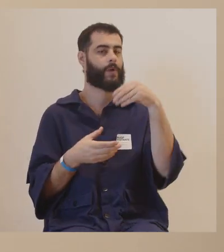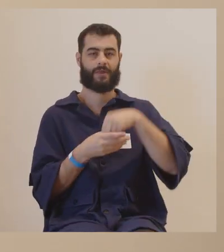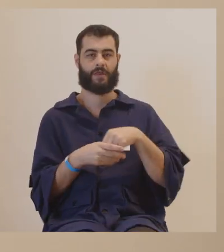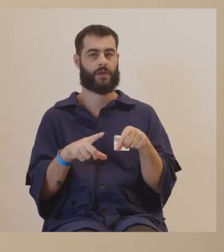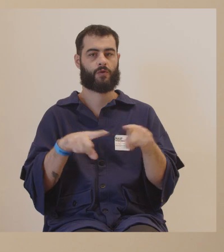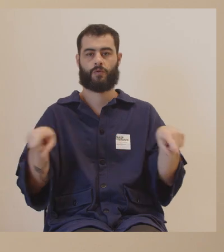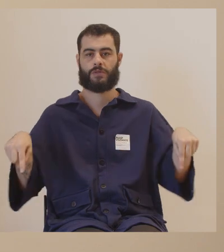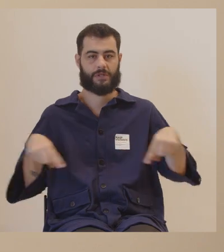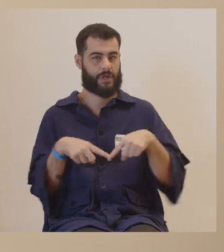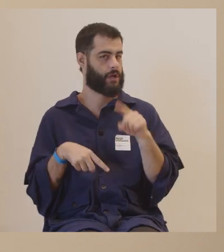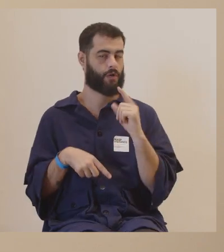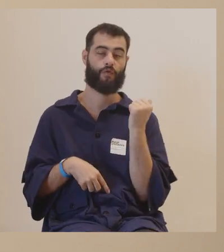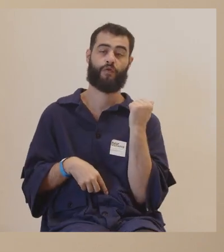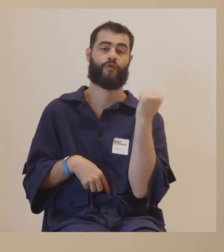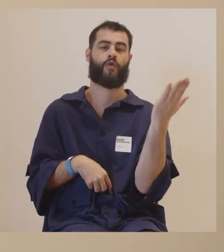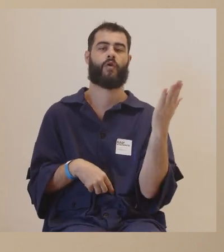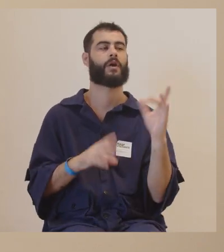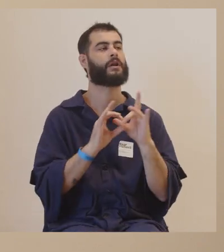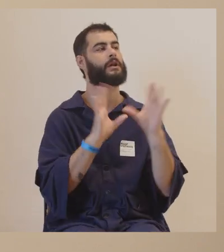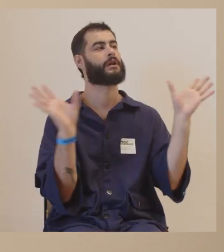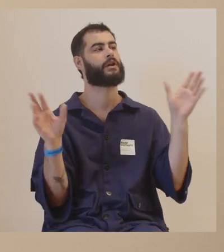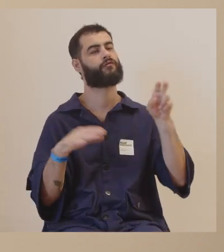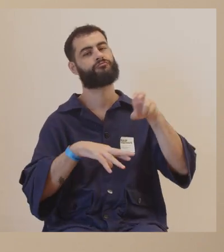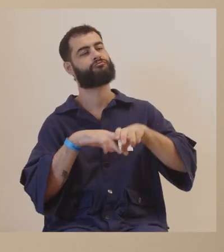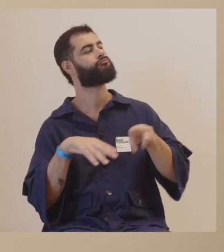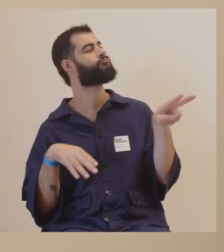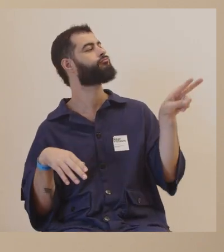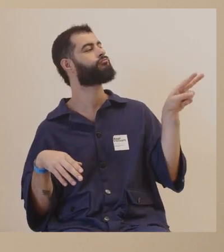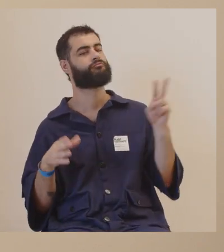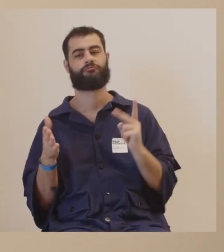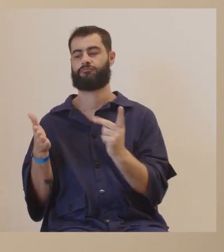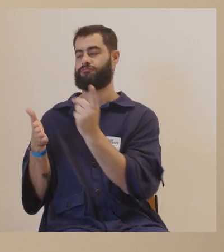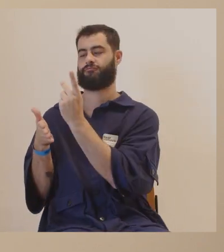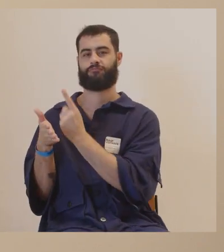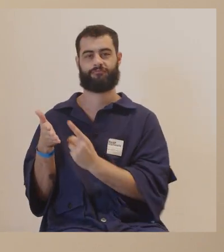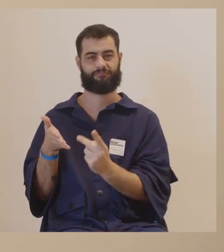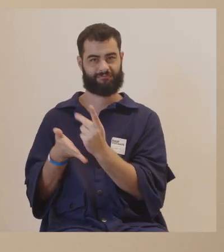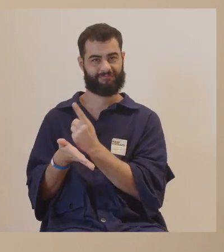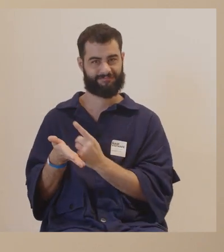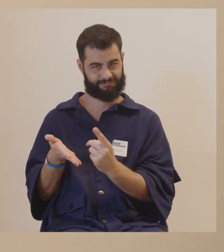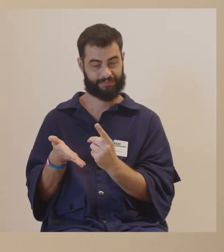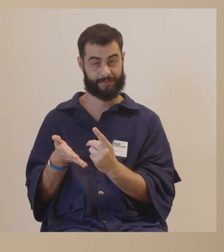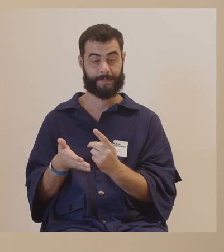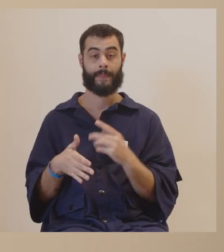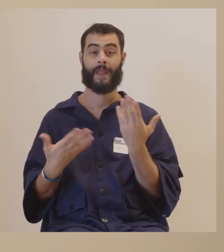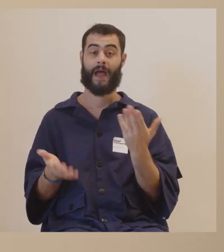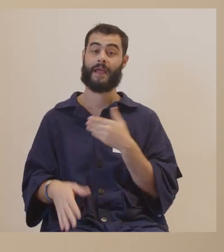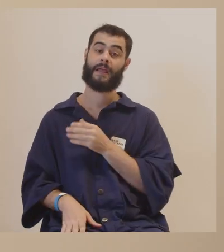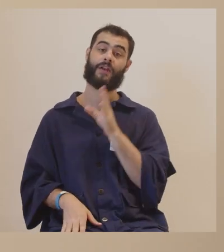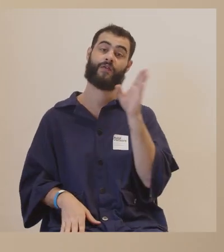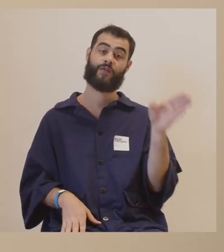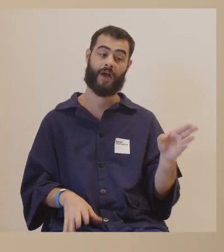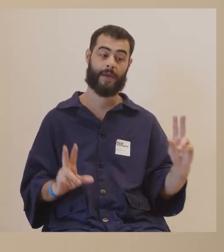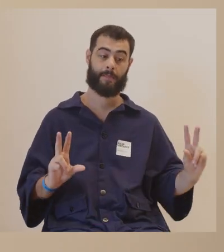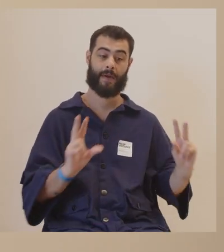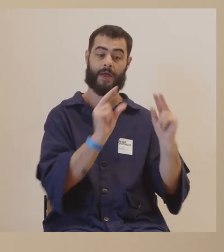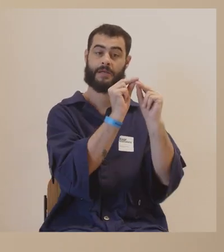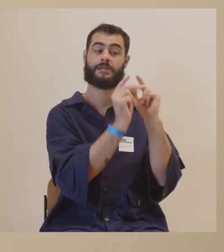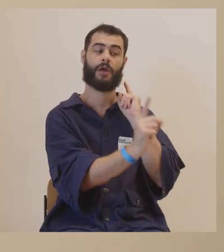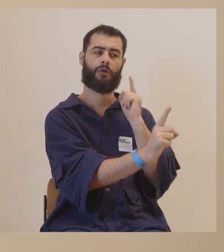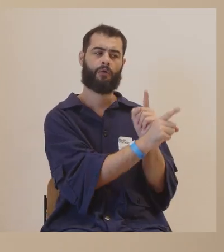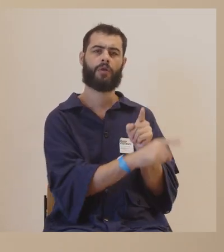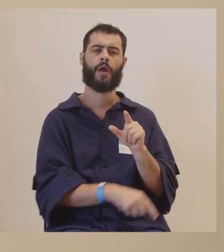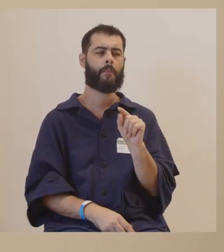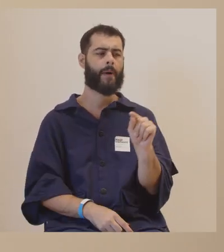né? Quando ele chega em Paris, né, ele encontra esse mesmo tipo de procedimento, na verdade, nos pintores